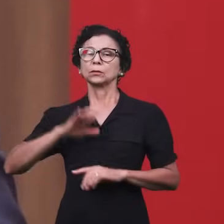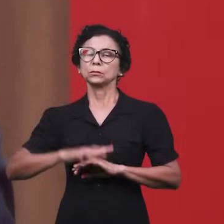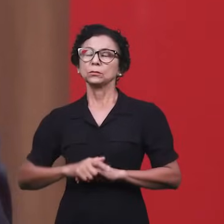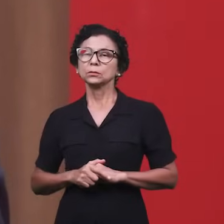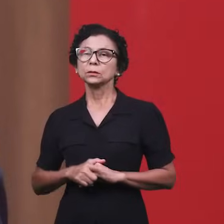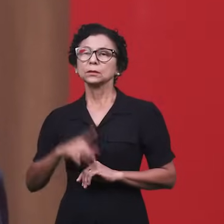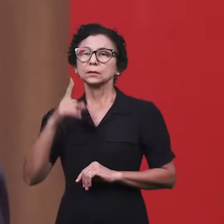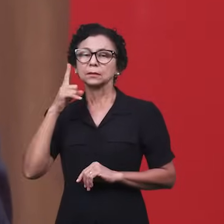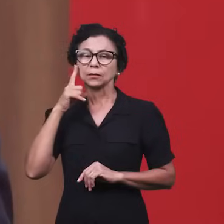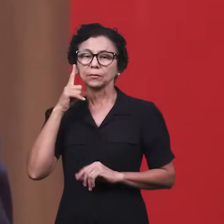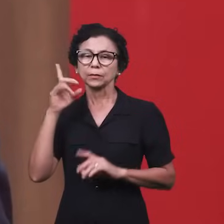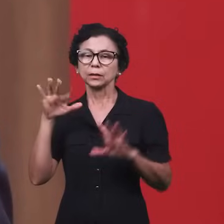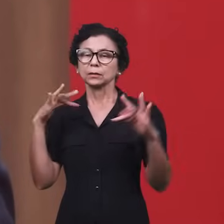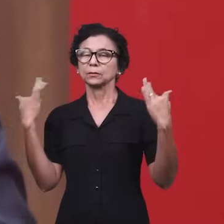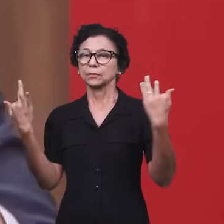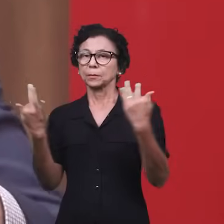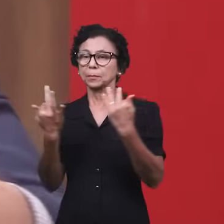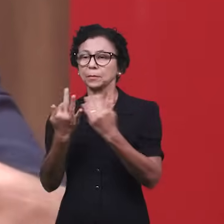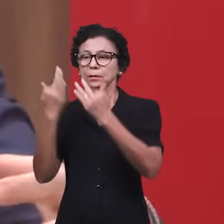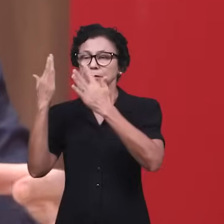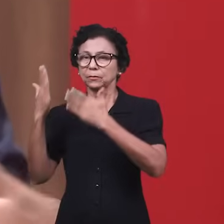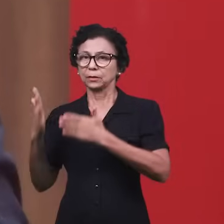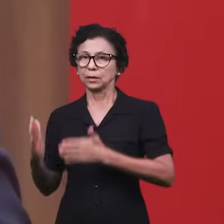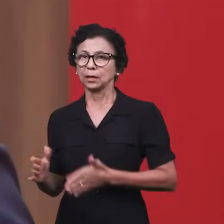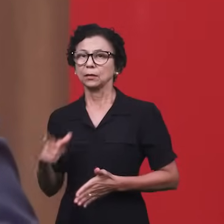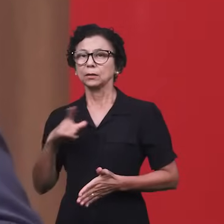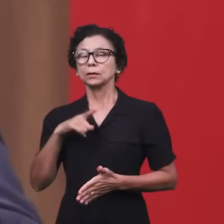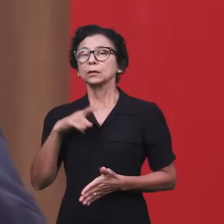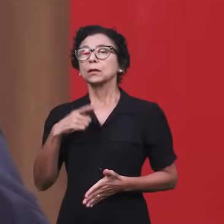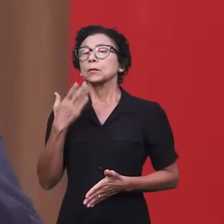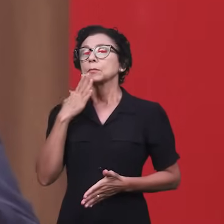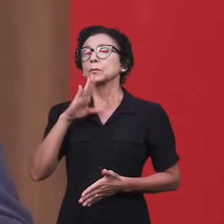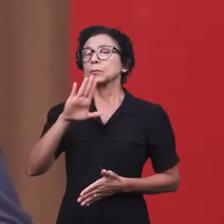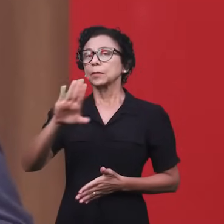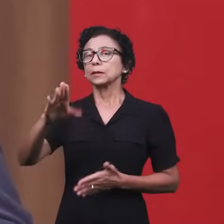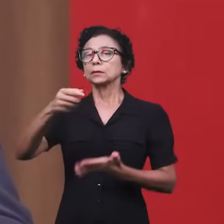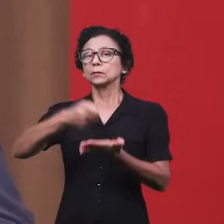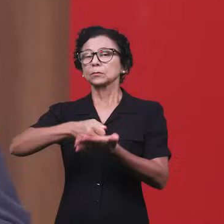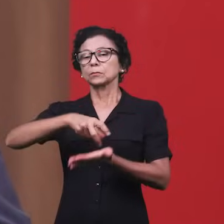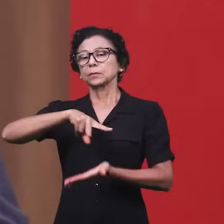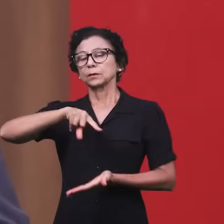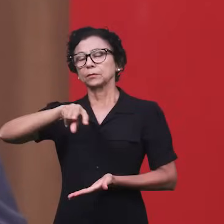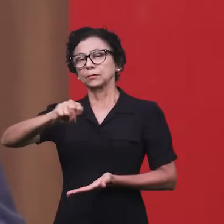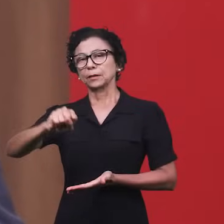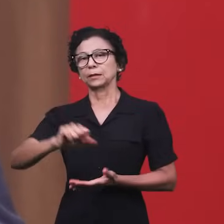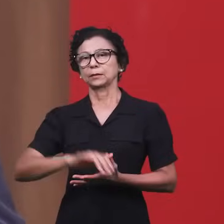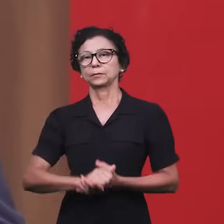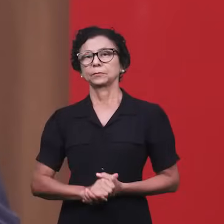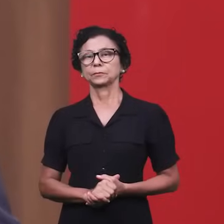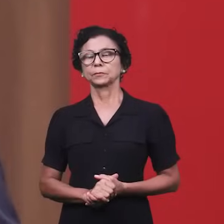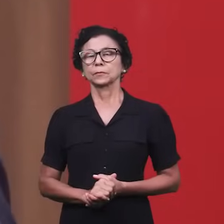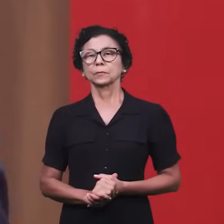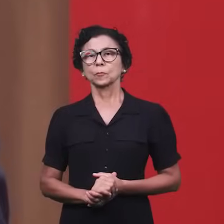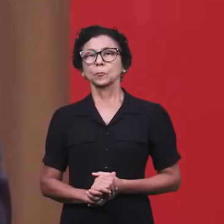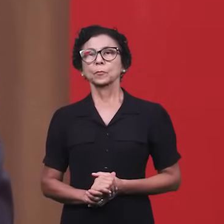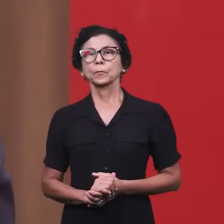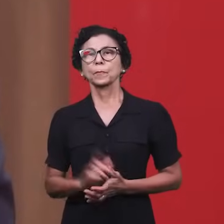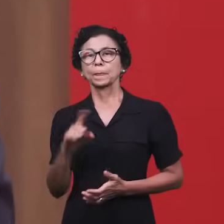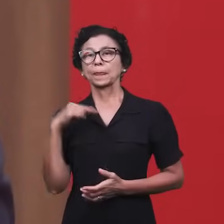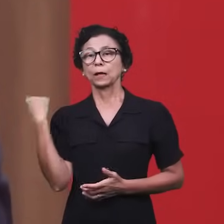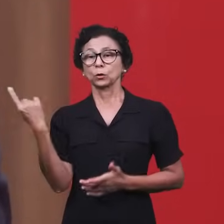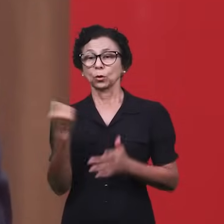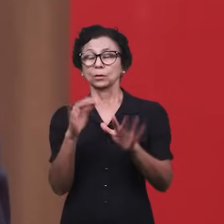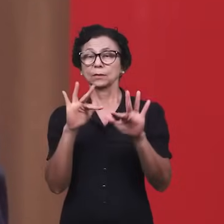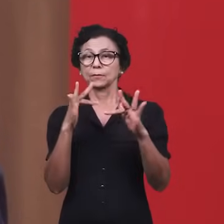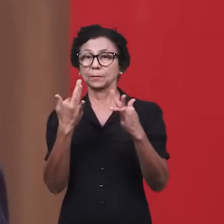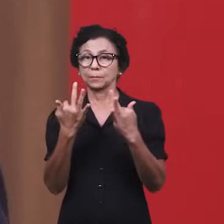promessa sobre ela né e as nossas famílias precisam estar inseridas nesta promessa e